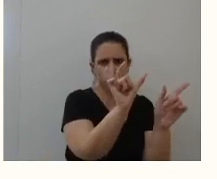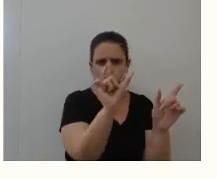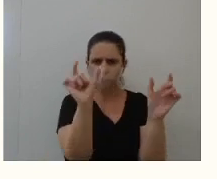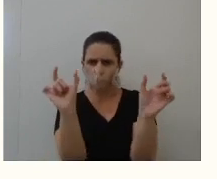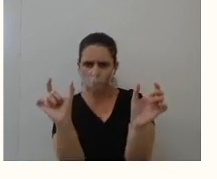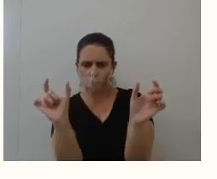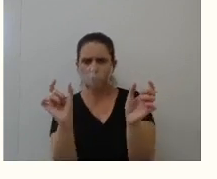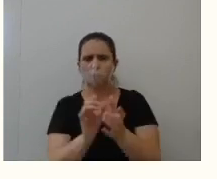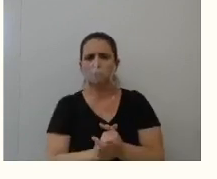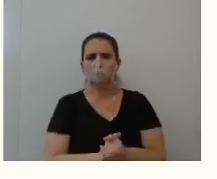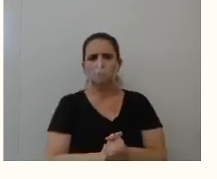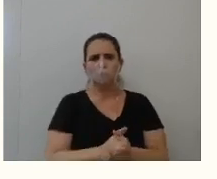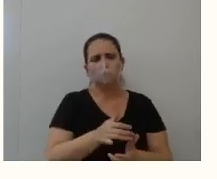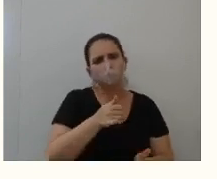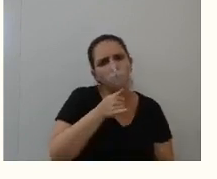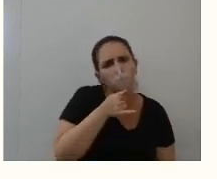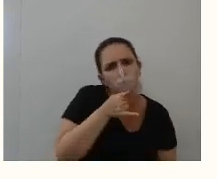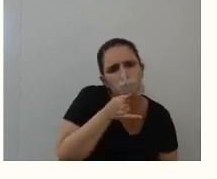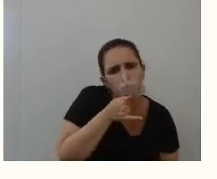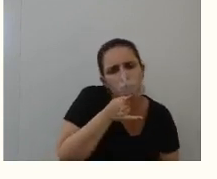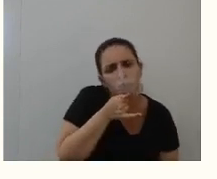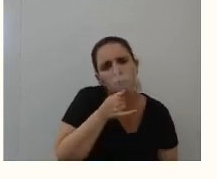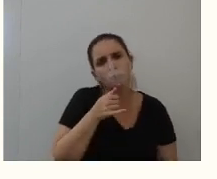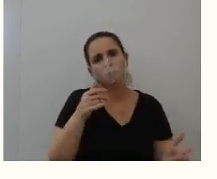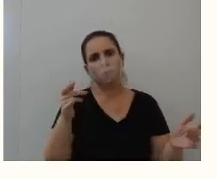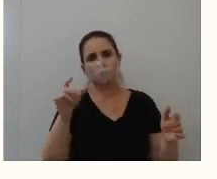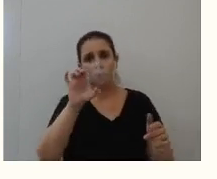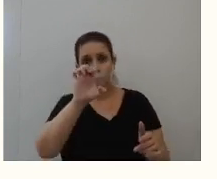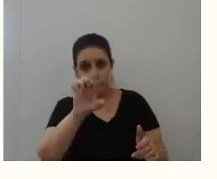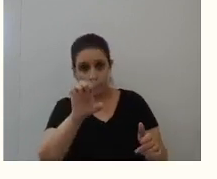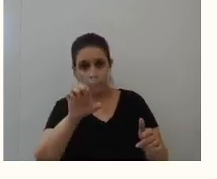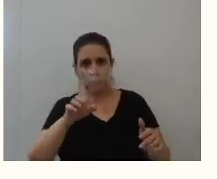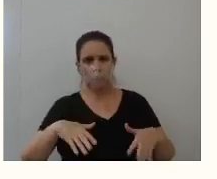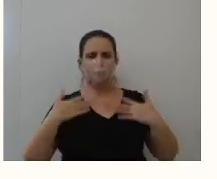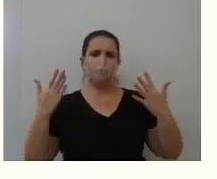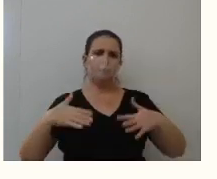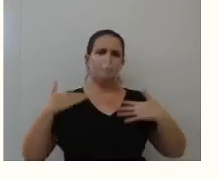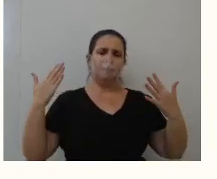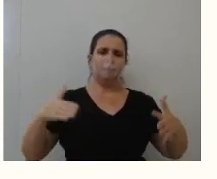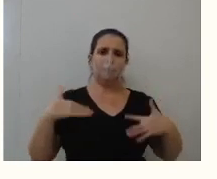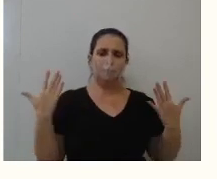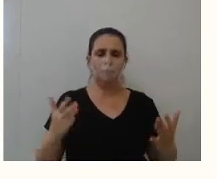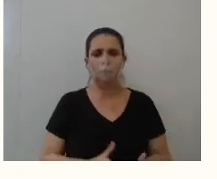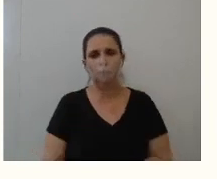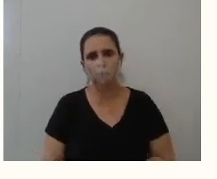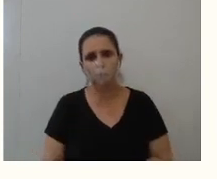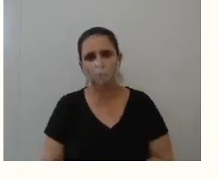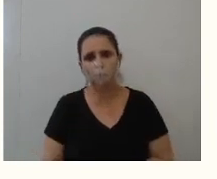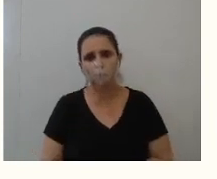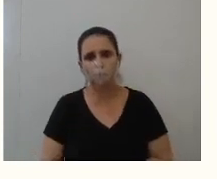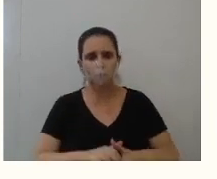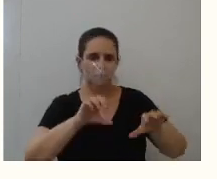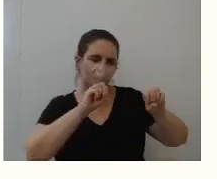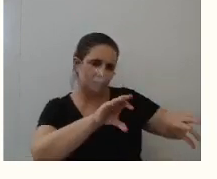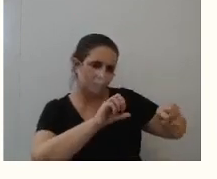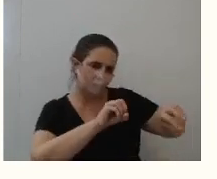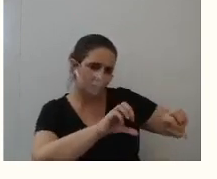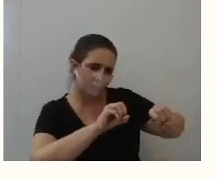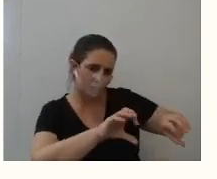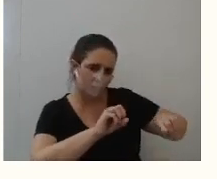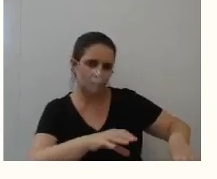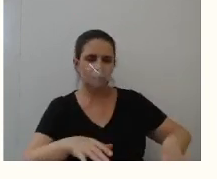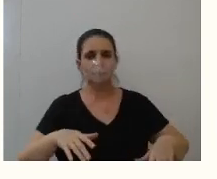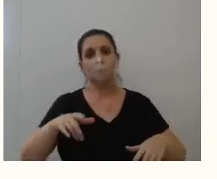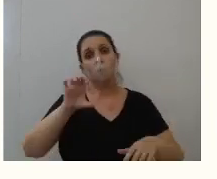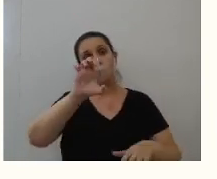sintática. Olha ali, ó. Tristeza e alegria são dois substantivos, tá vendo, ó? Ó, ensinam e